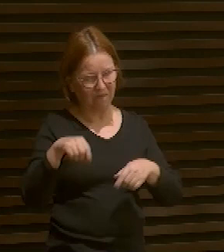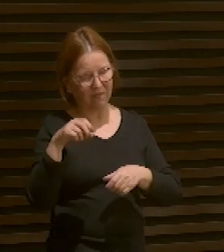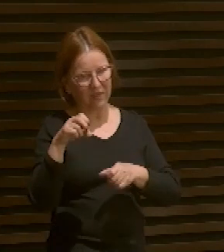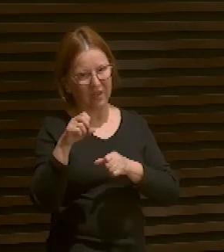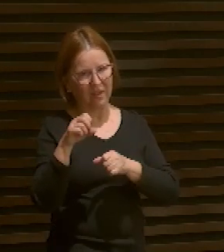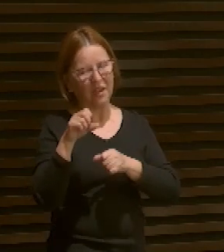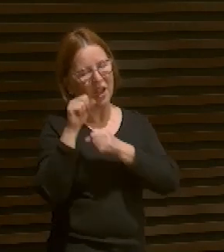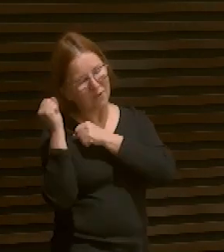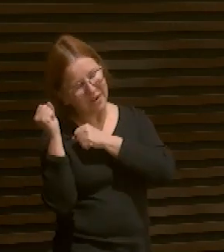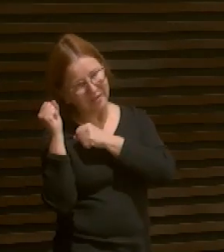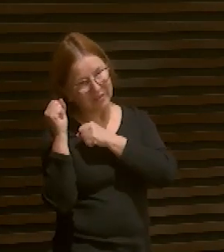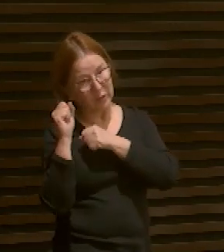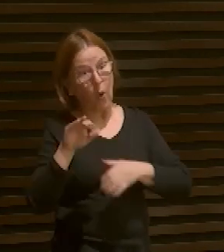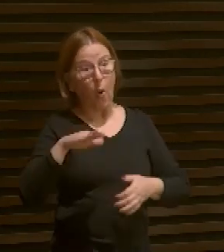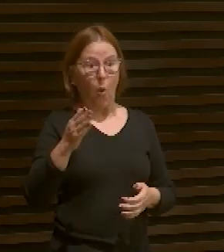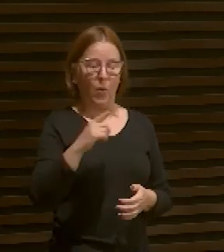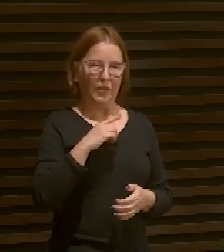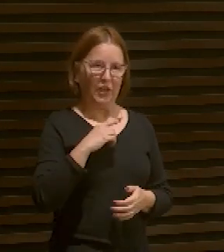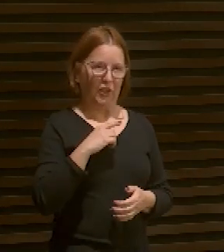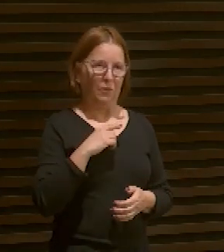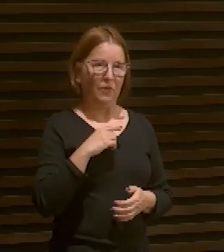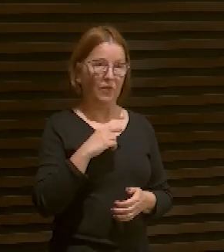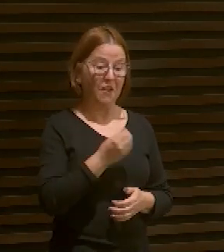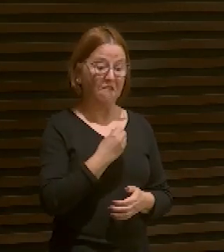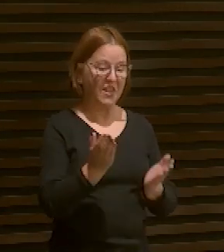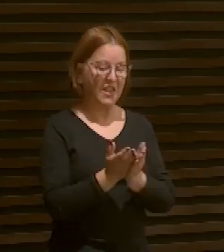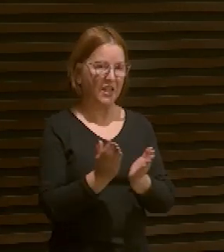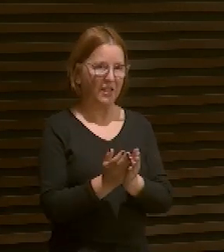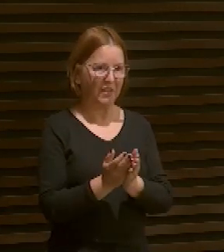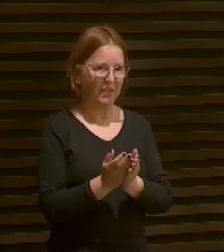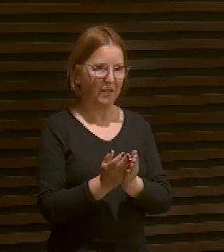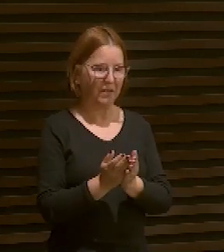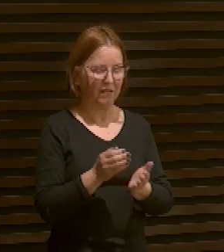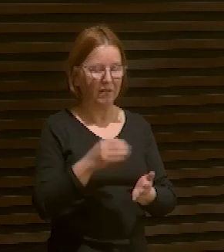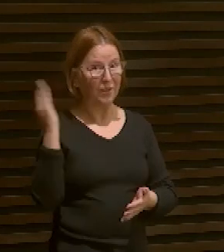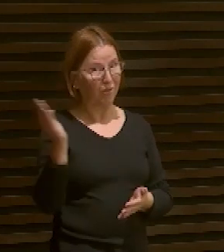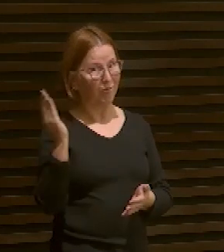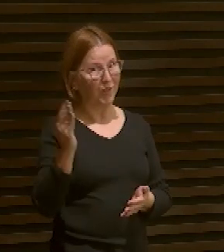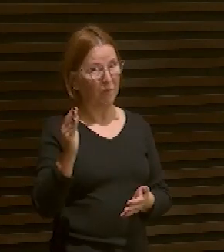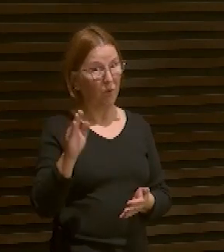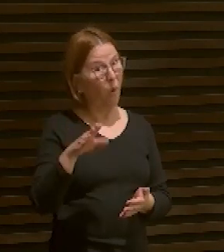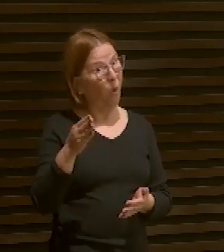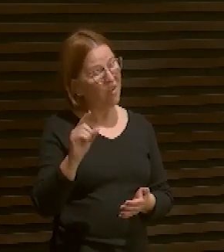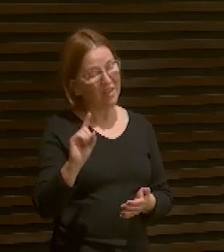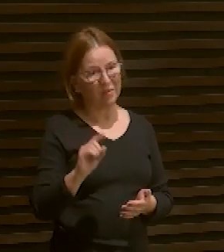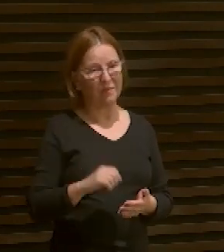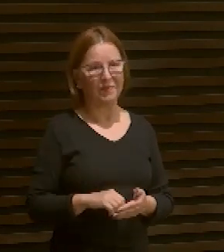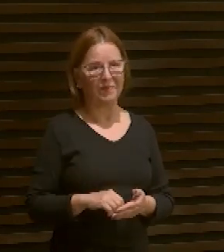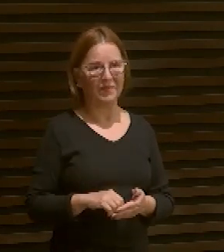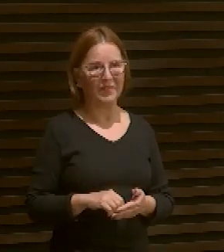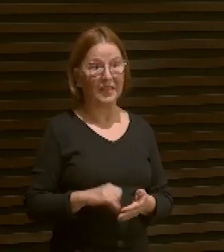vida cristã 24 horas por dia, ou então nós não temos essa vida. Quando chegamos à experiência do